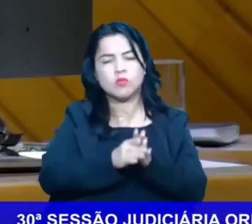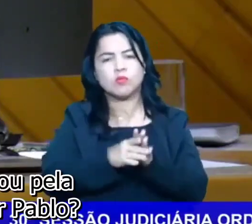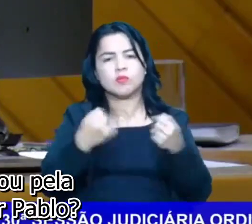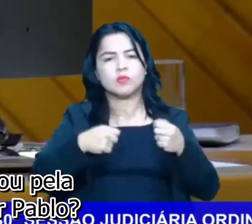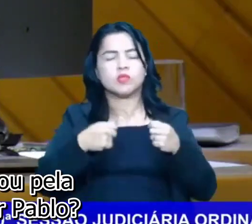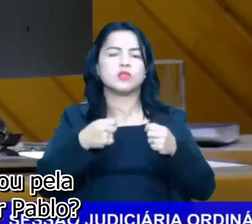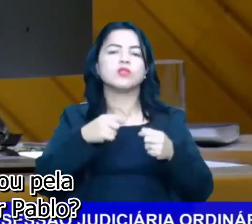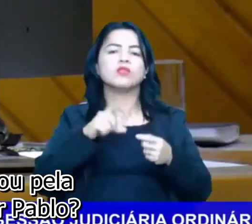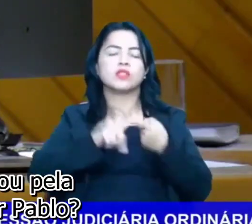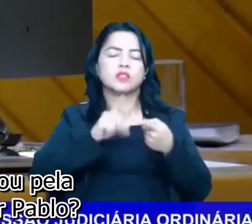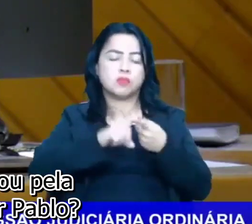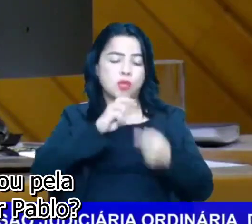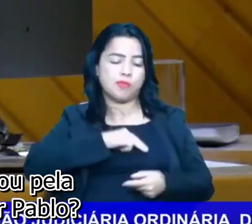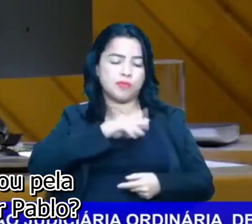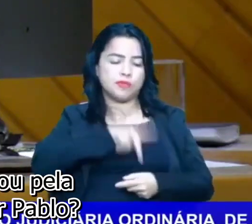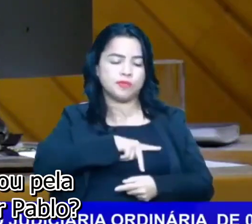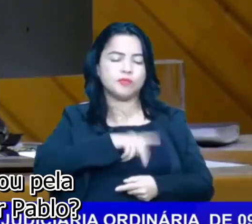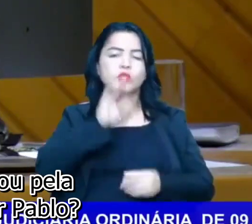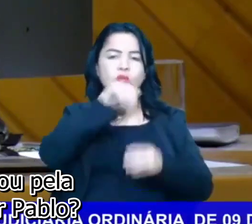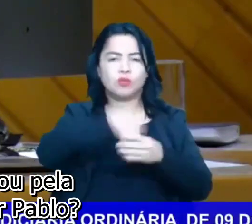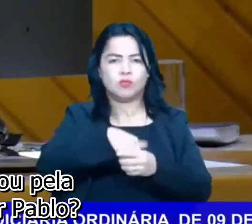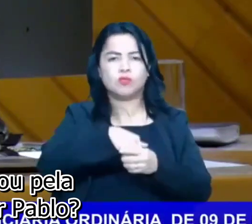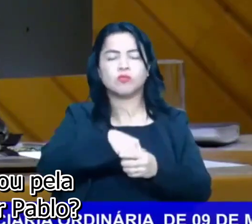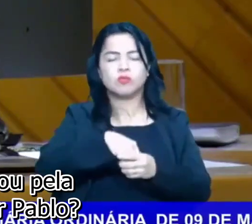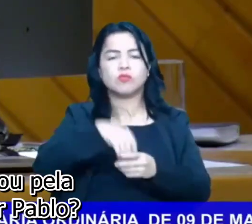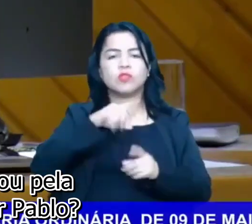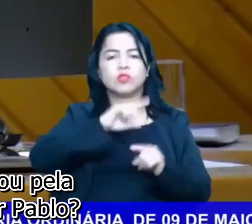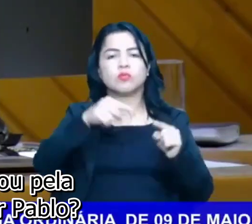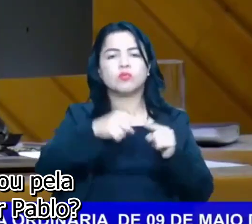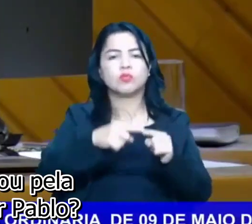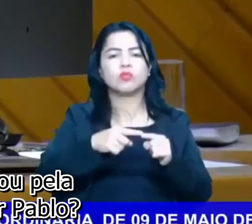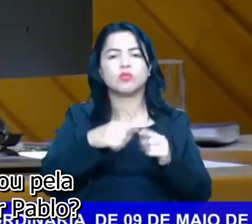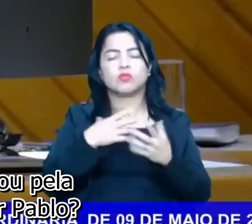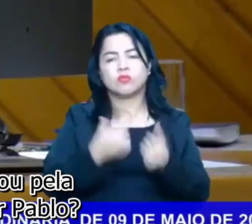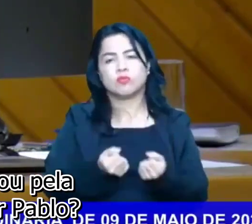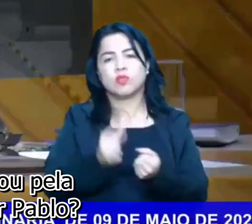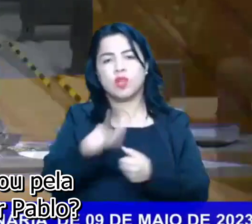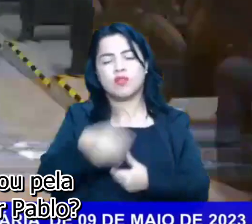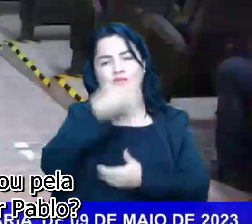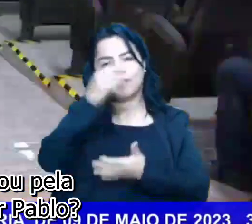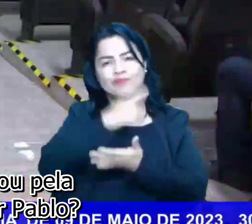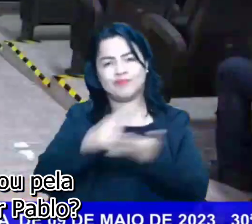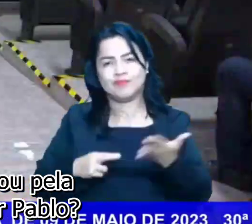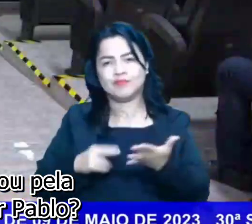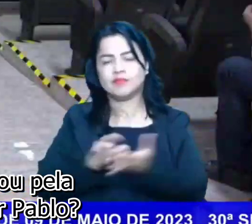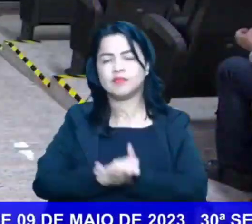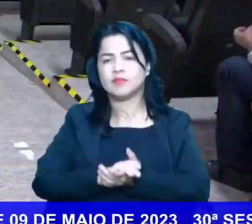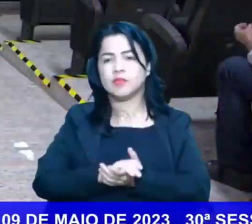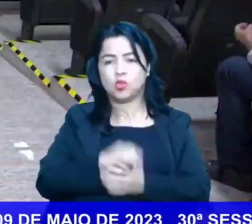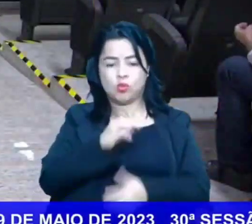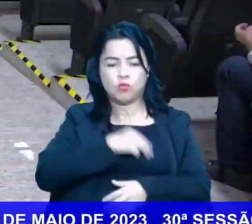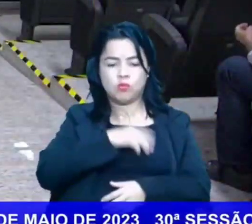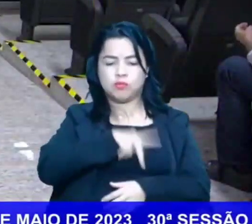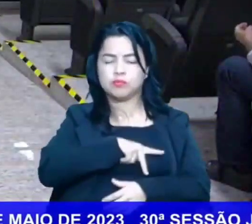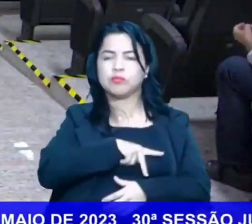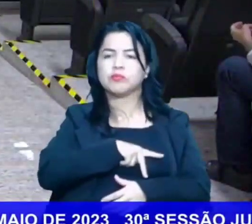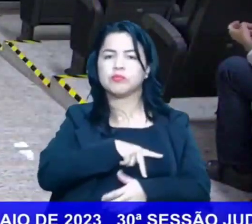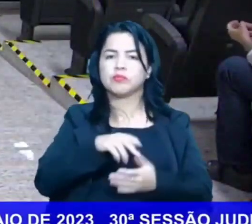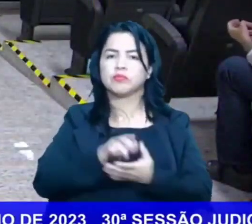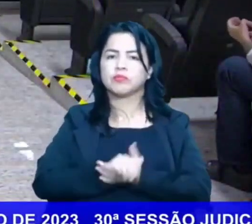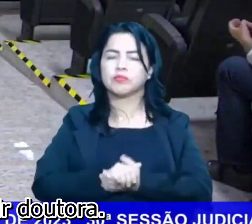contas, e o Ministério Público Eleitoral também opinou pela aprovação das mesmas. É o relatório. Imagem. Doutor Pablo.